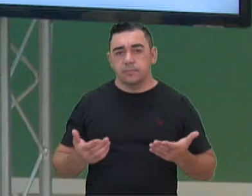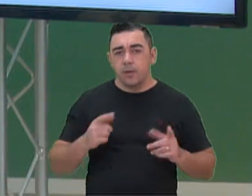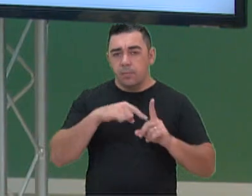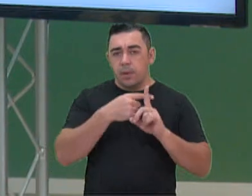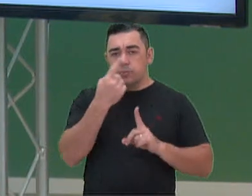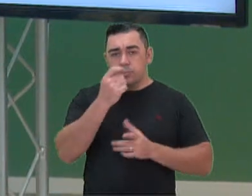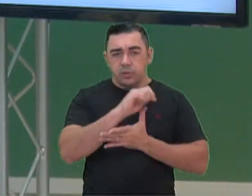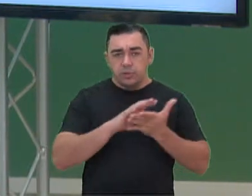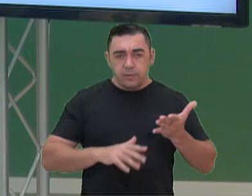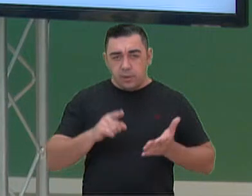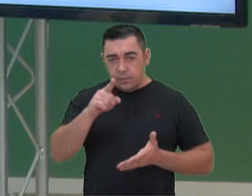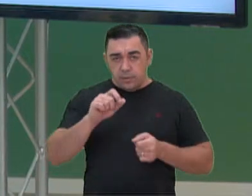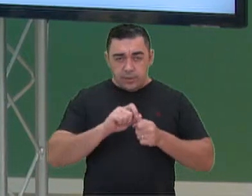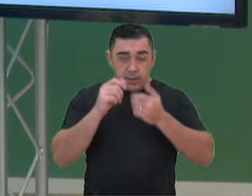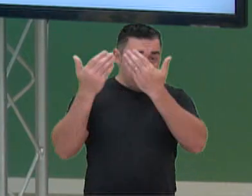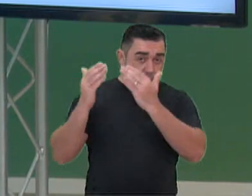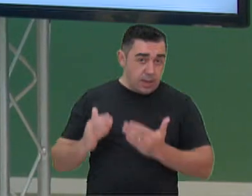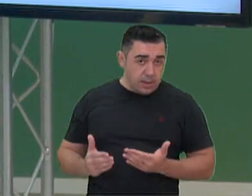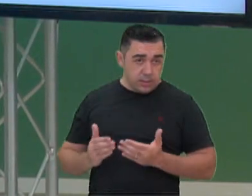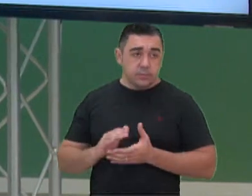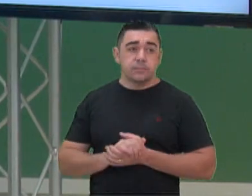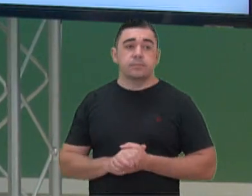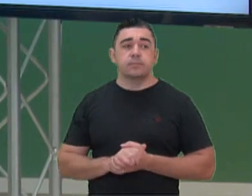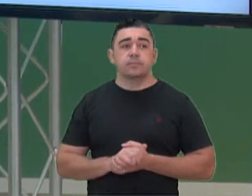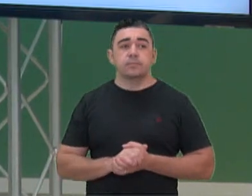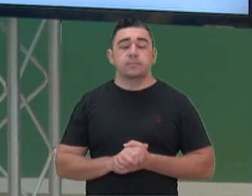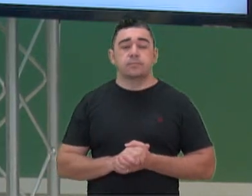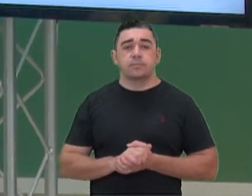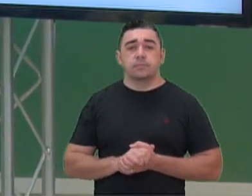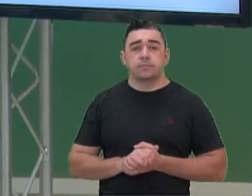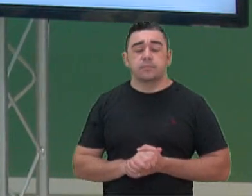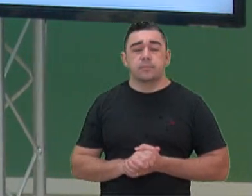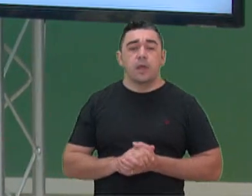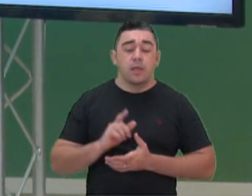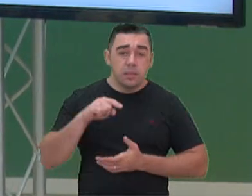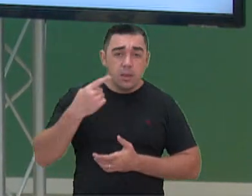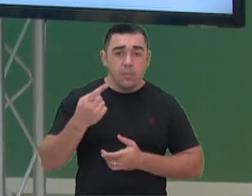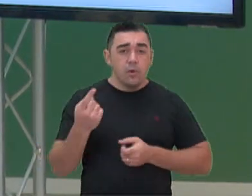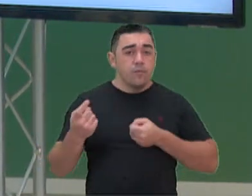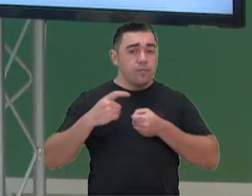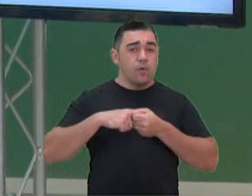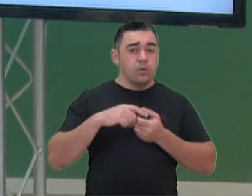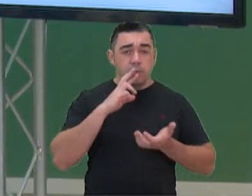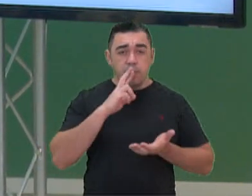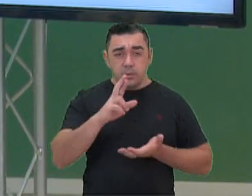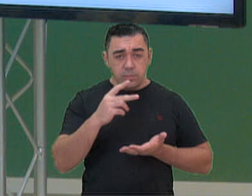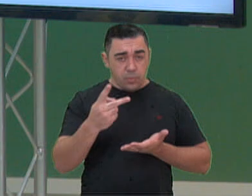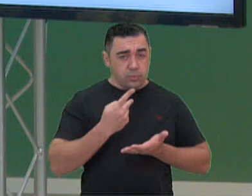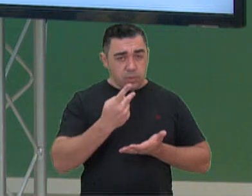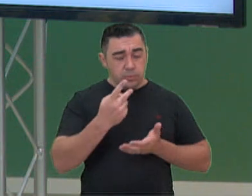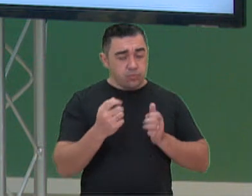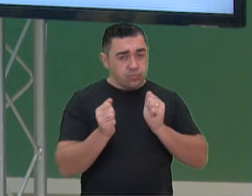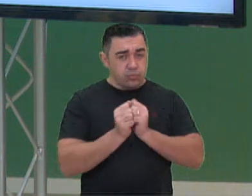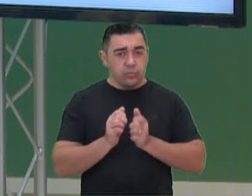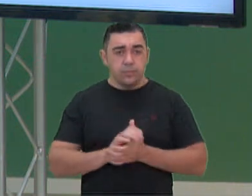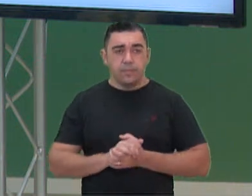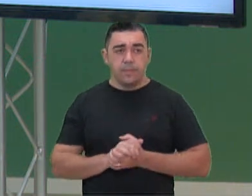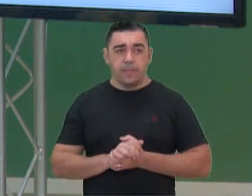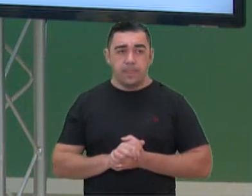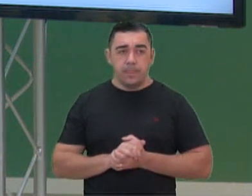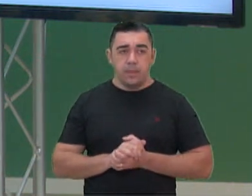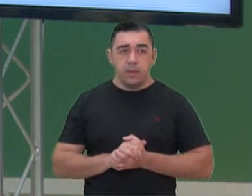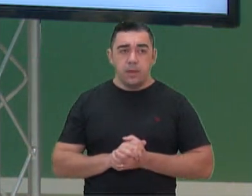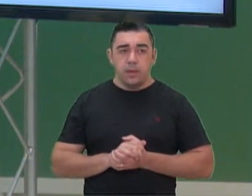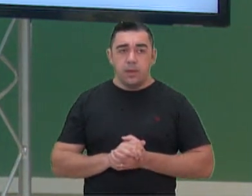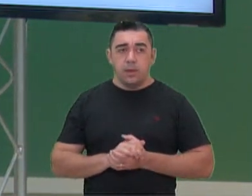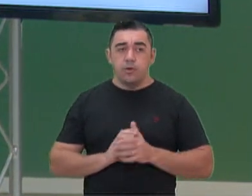um exercício para você analisar. E a gente volta na sequência para resolver juntos. É uma função